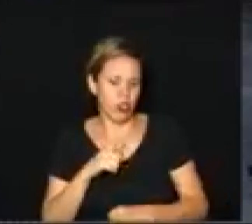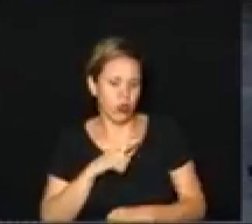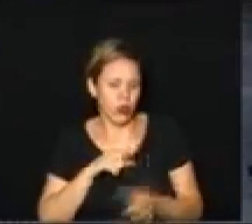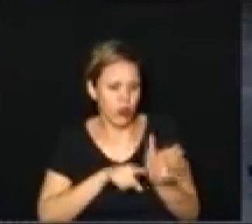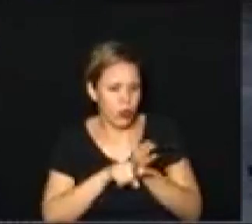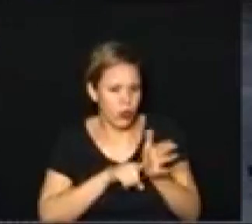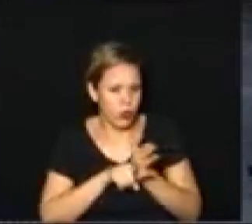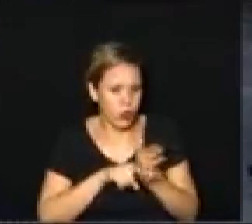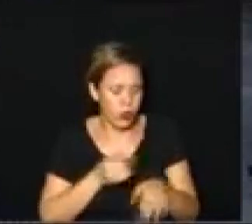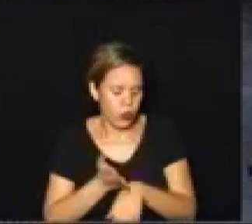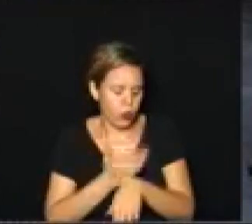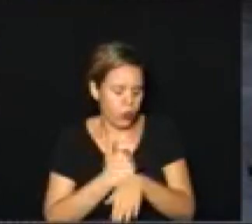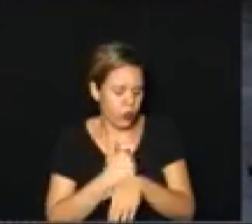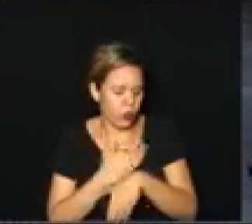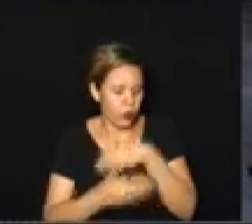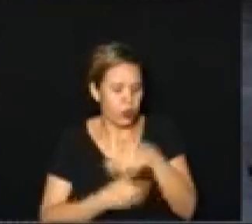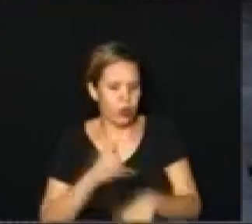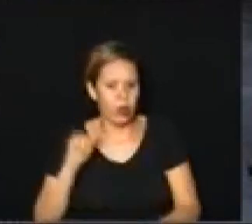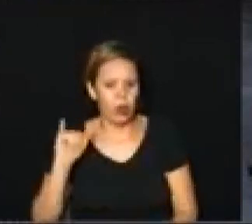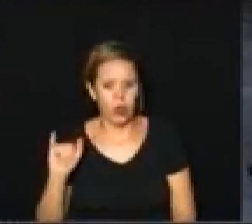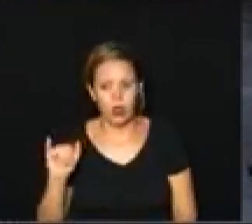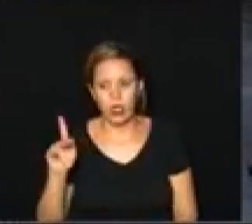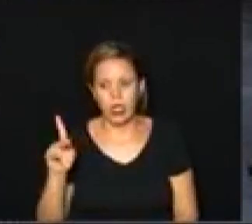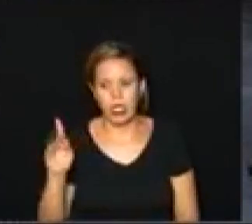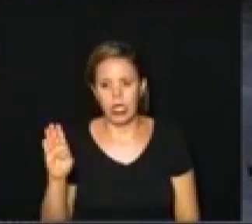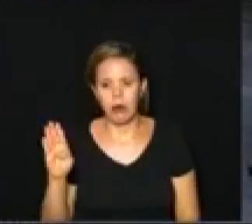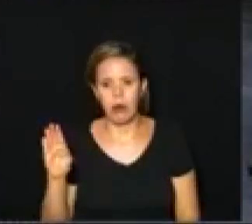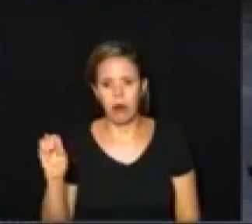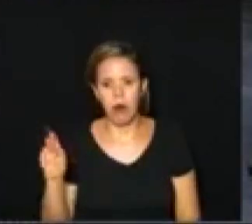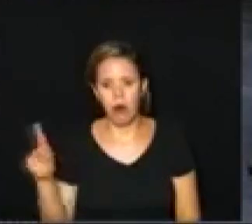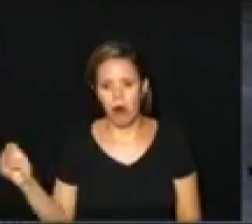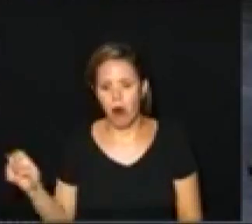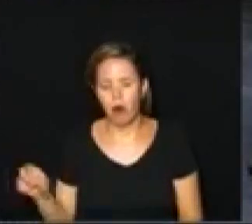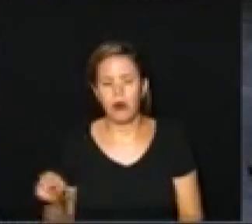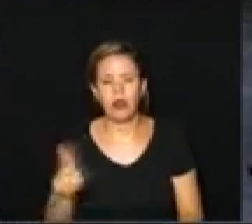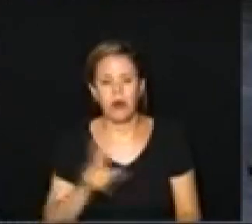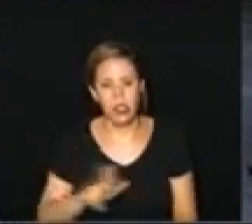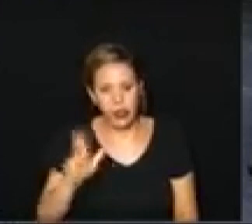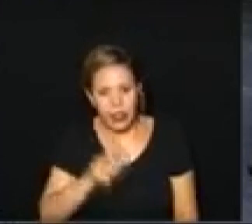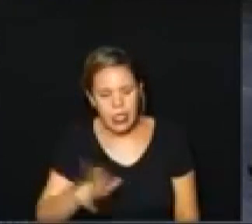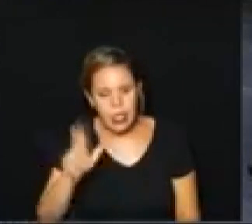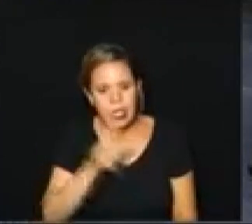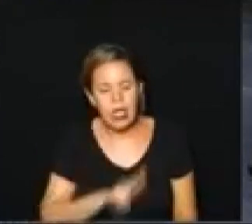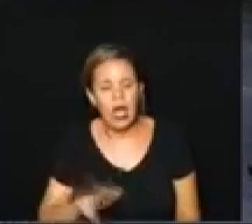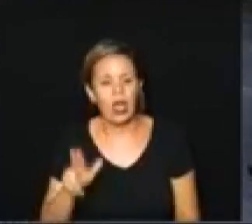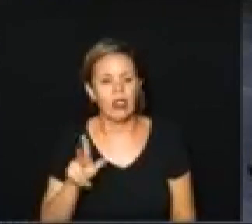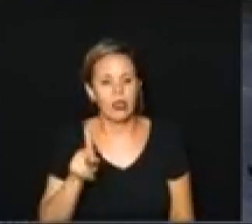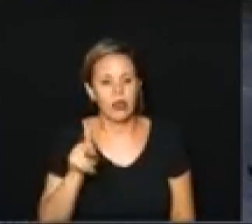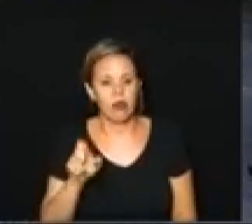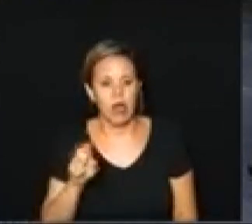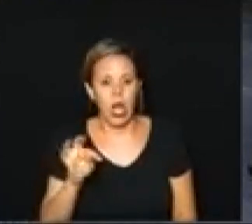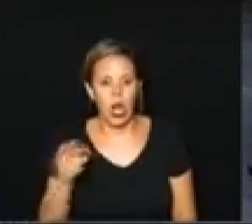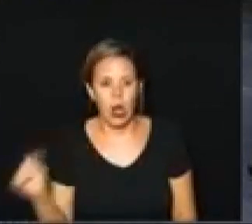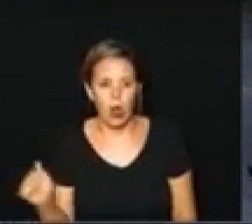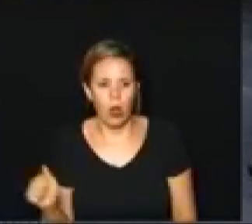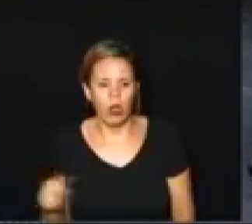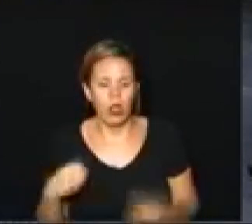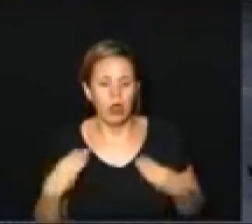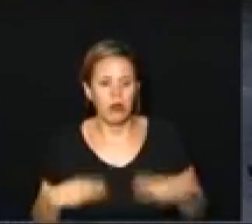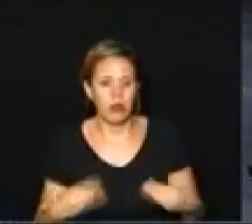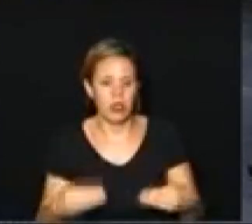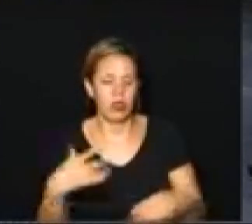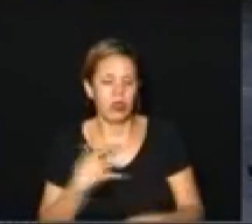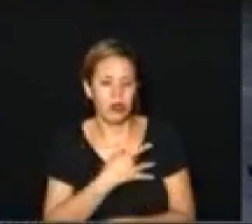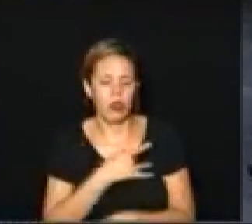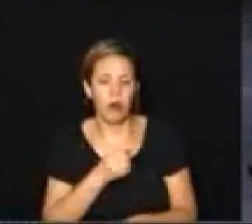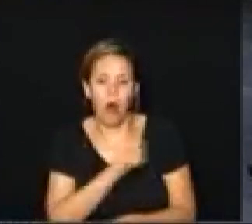estudo preliminar feito pelo IBOP, a Universidade de Pelotas, com o apoio do Ministério da Saúde, não é?